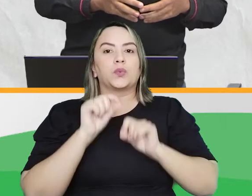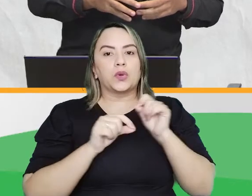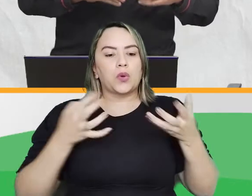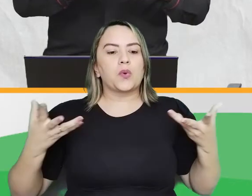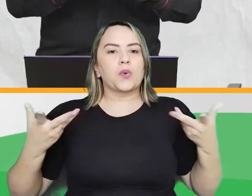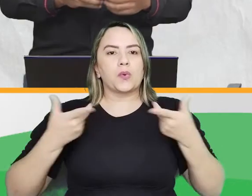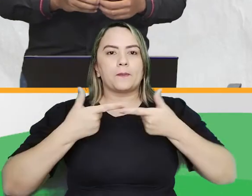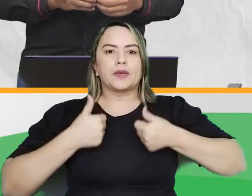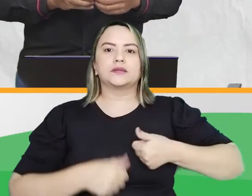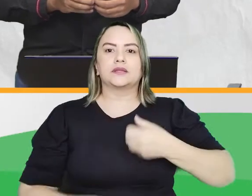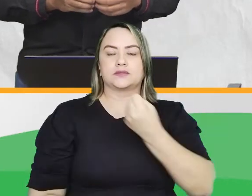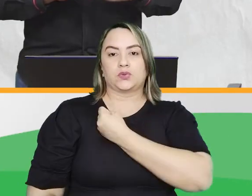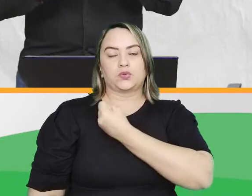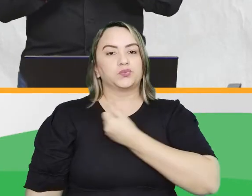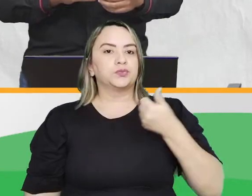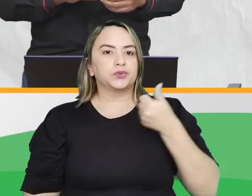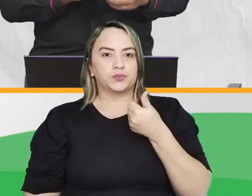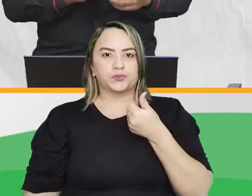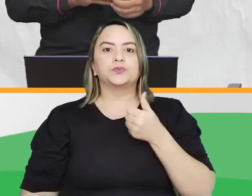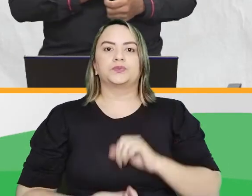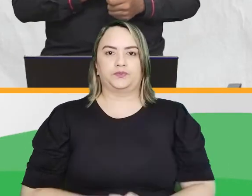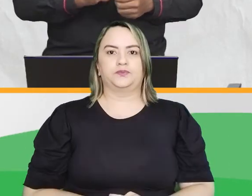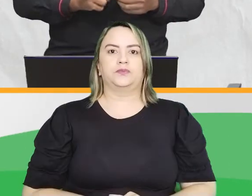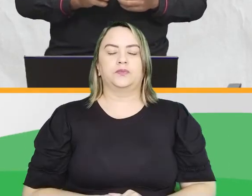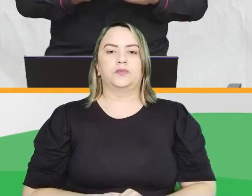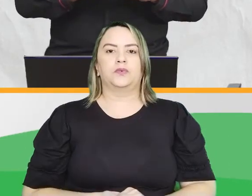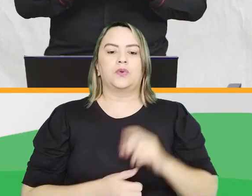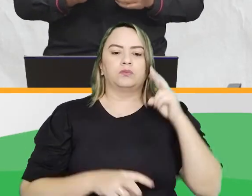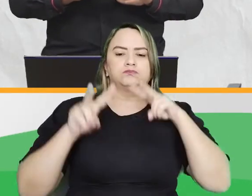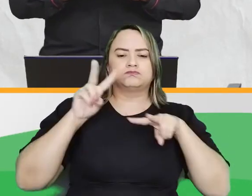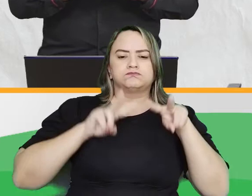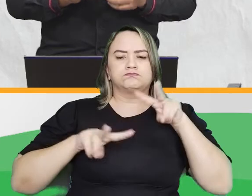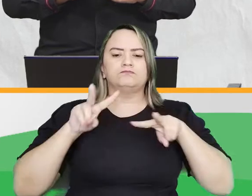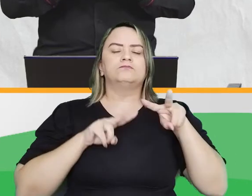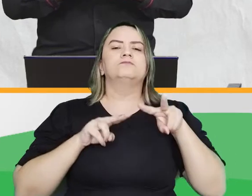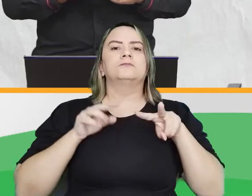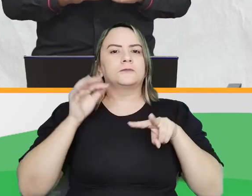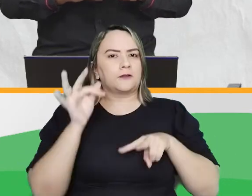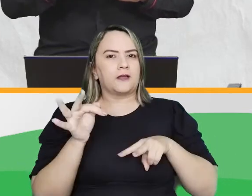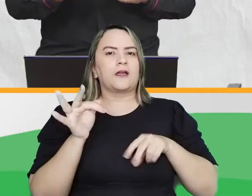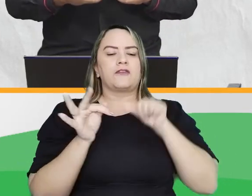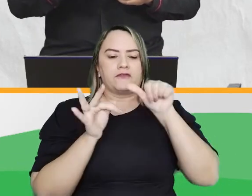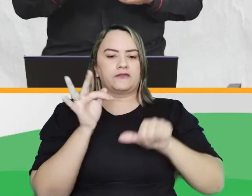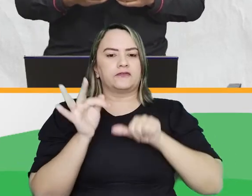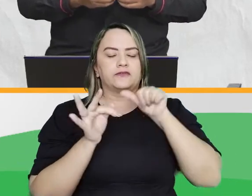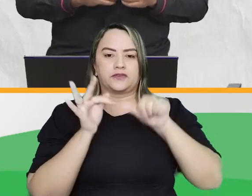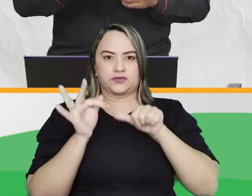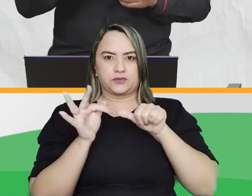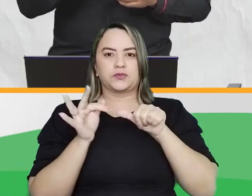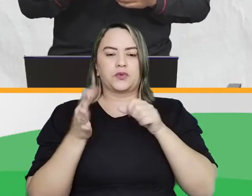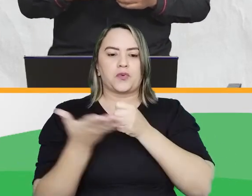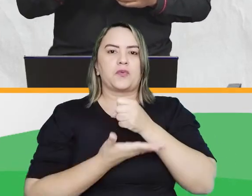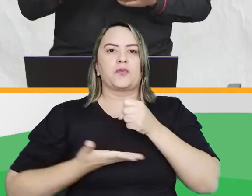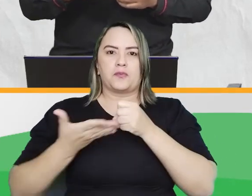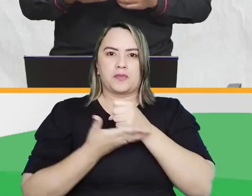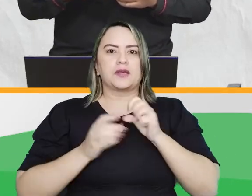à competência 1. O que é que diz a competência 1, professor? Analisar fenômenos naturais e processos tecnológicos